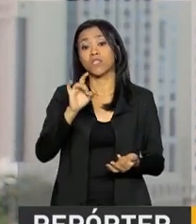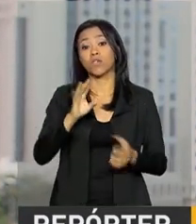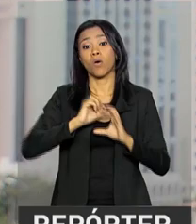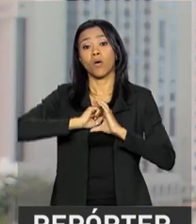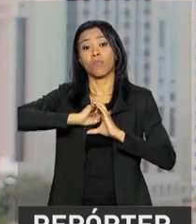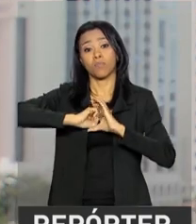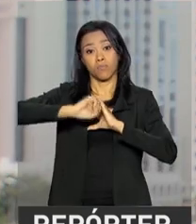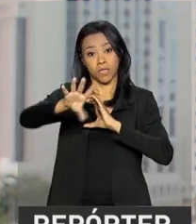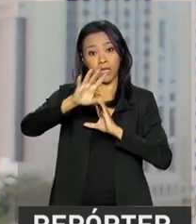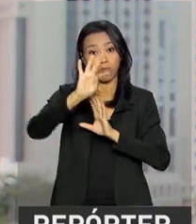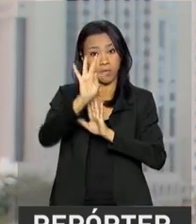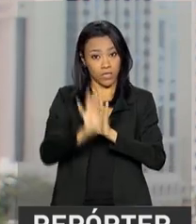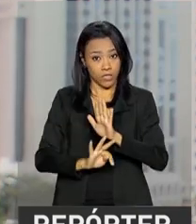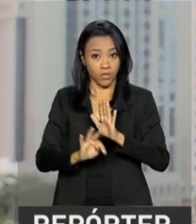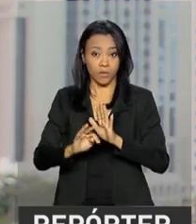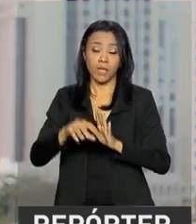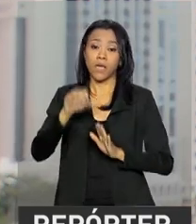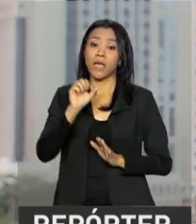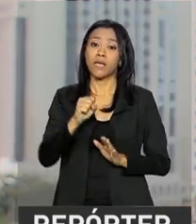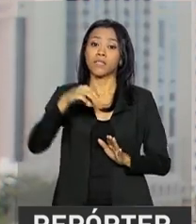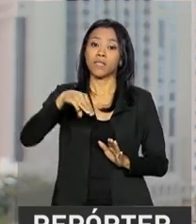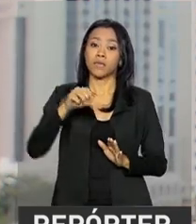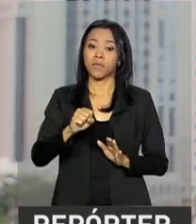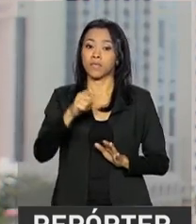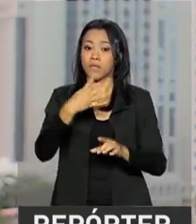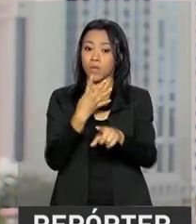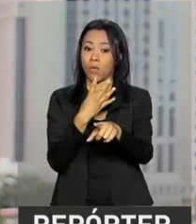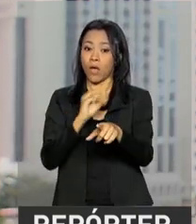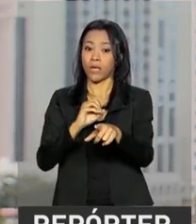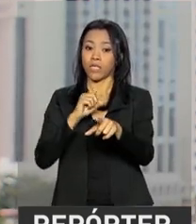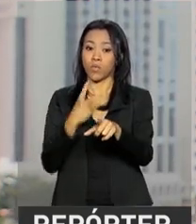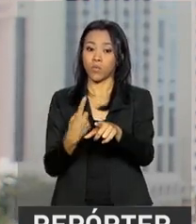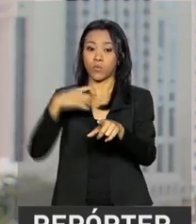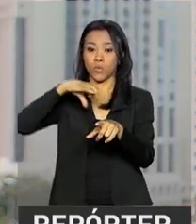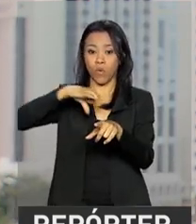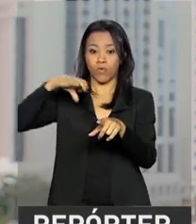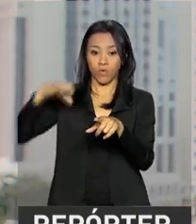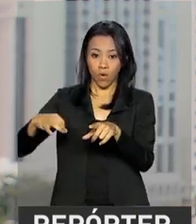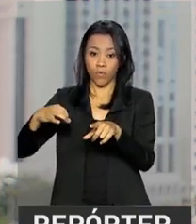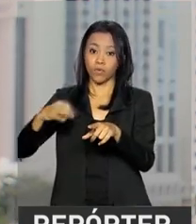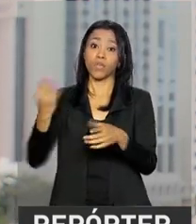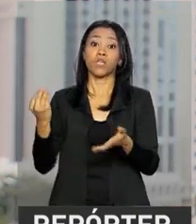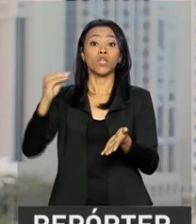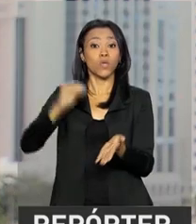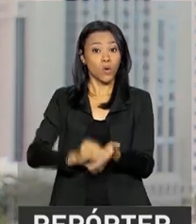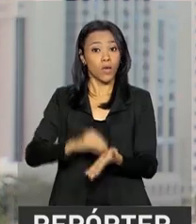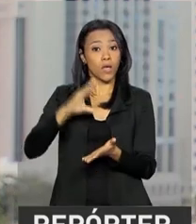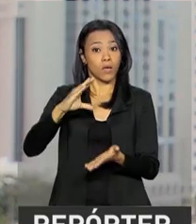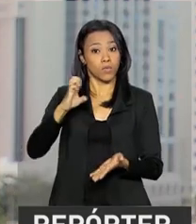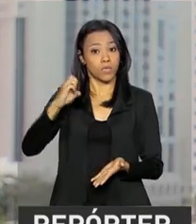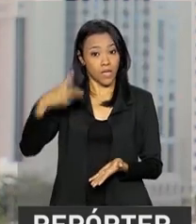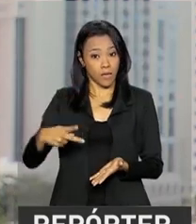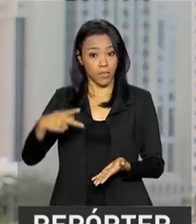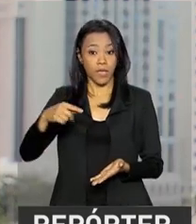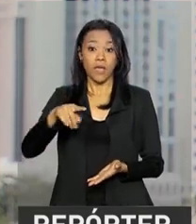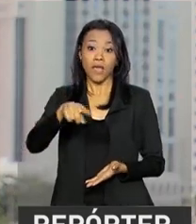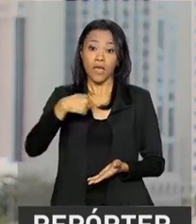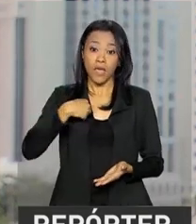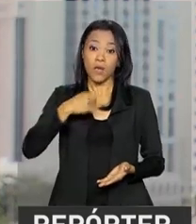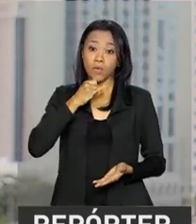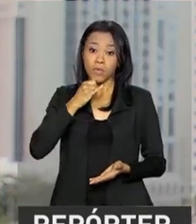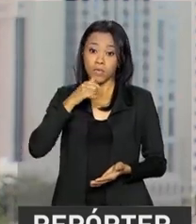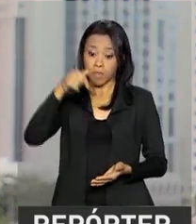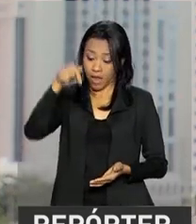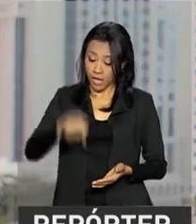uma mensagem de texto, um SMS, para o número 40199 e informar o CEP de onde você está. Eu, por exemplo, vou informar o CEP